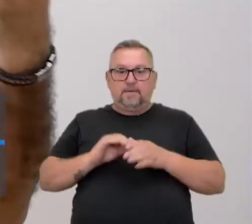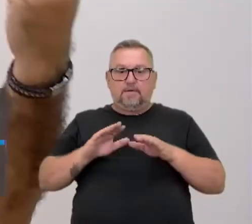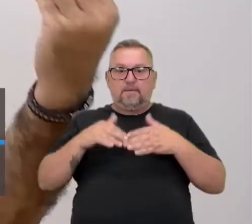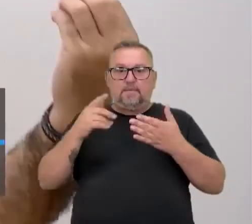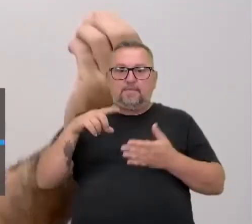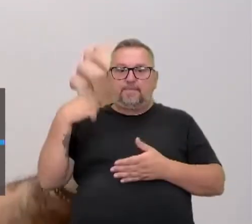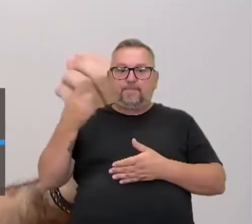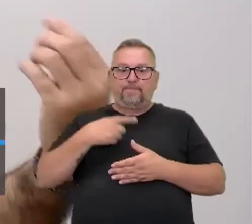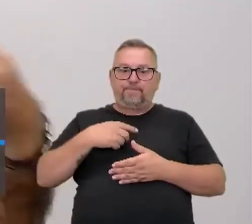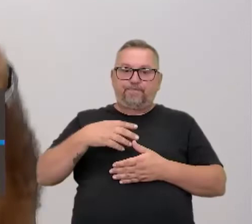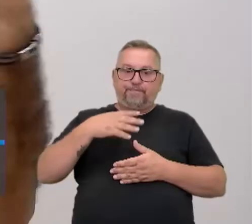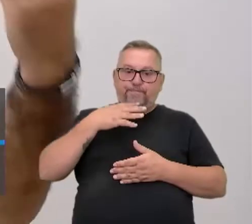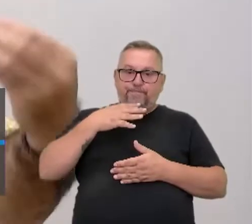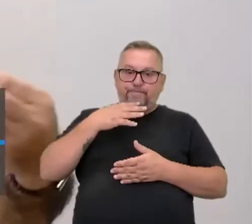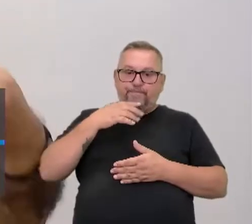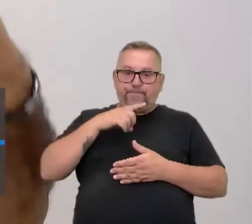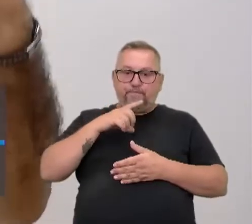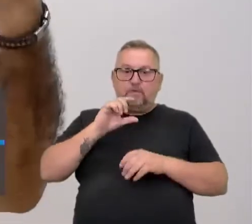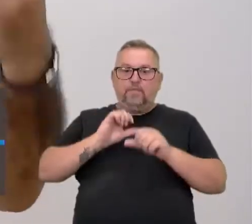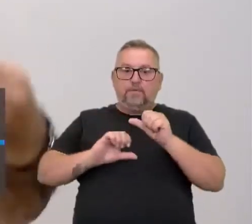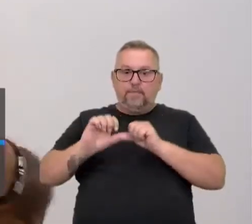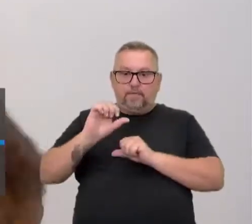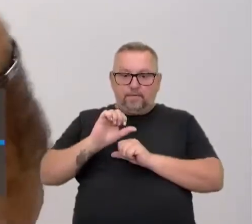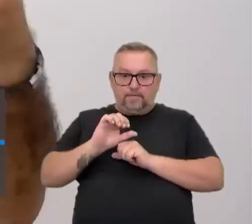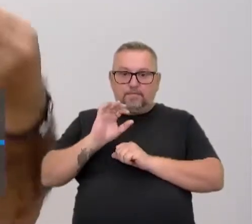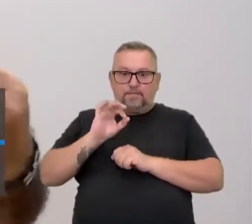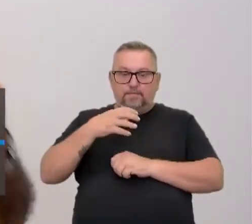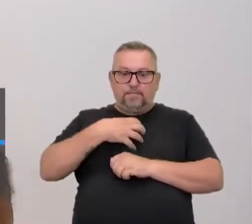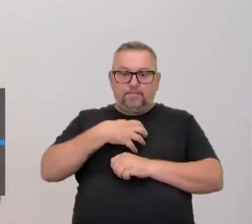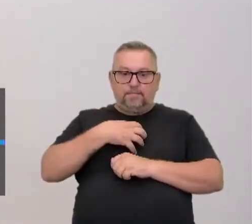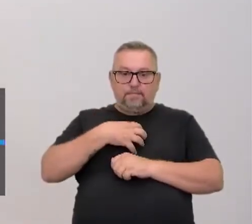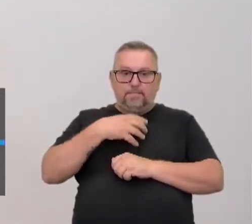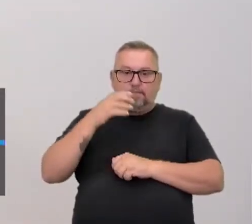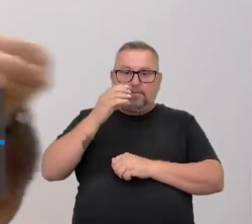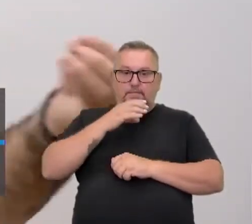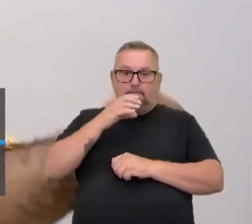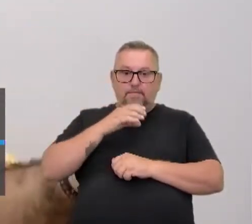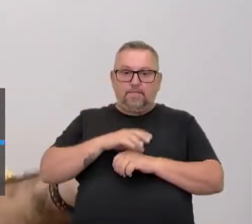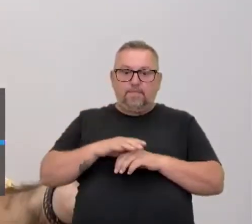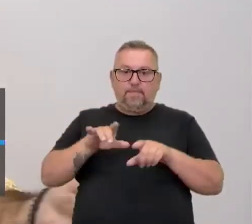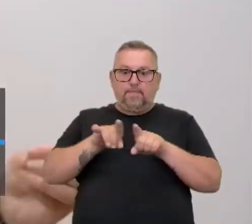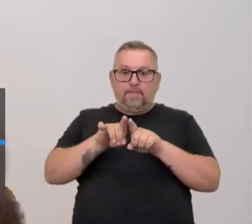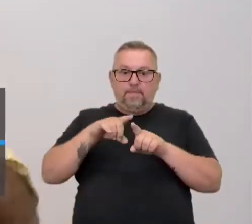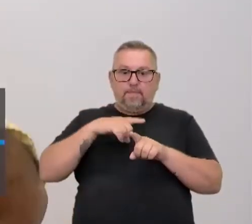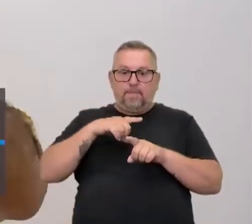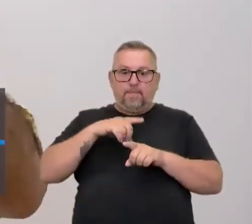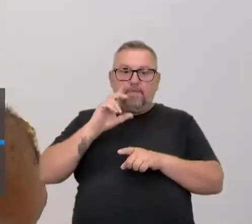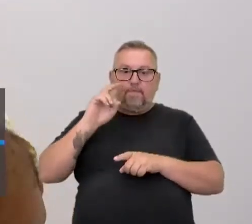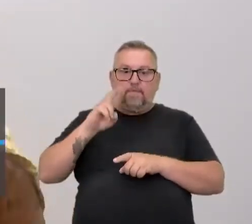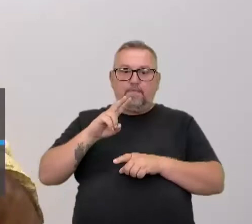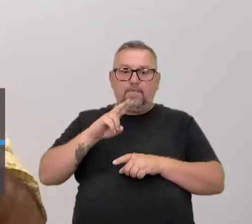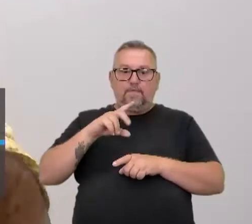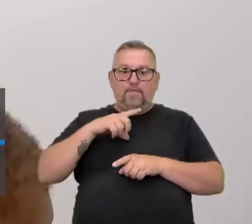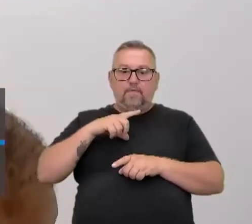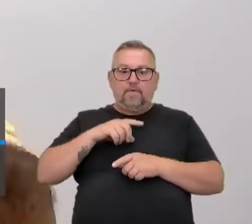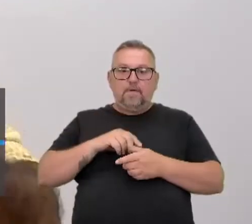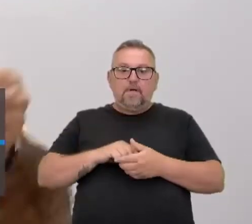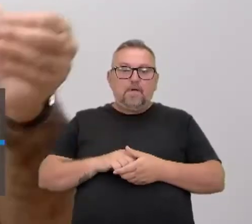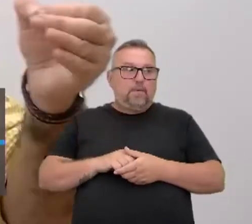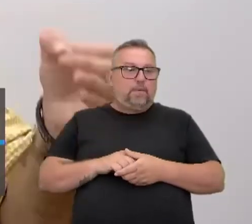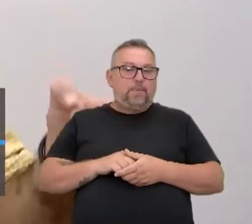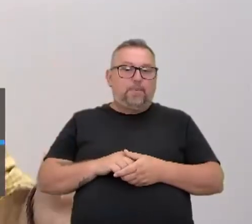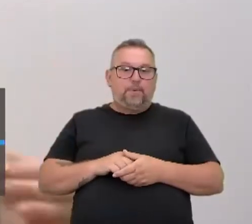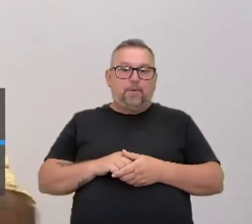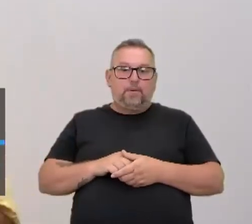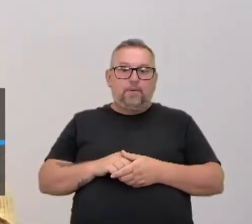nossas noções estão mudando de uma forma muito rápida e estamos rompendo com milhares de